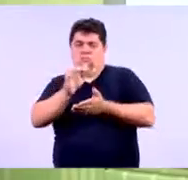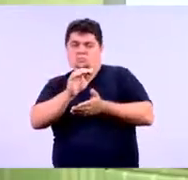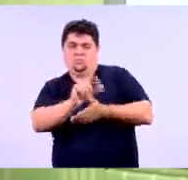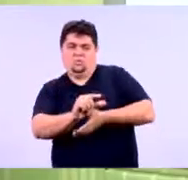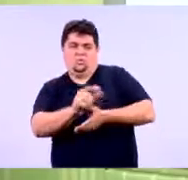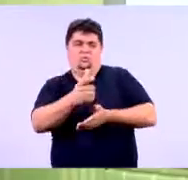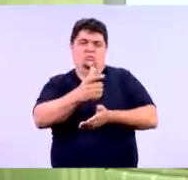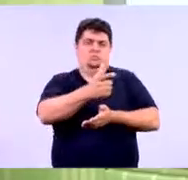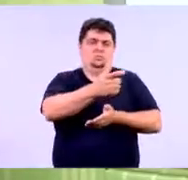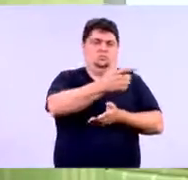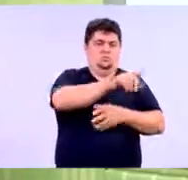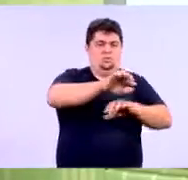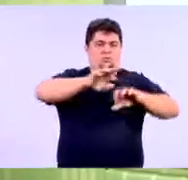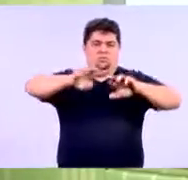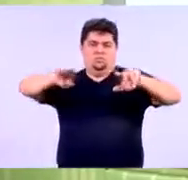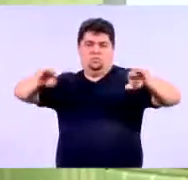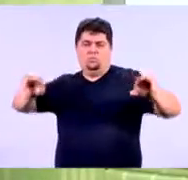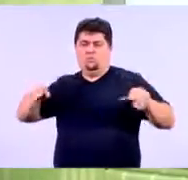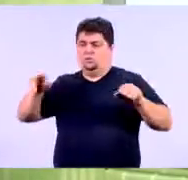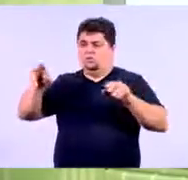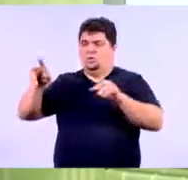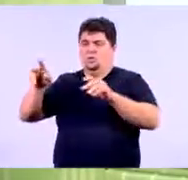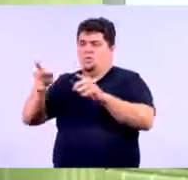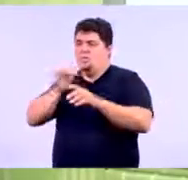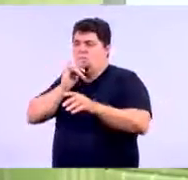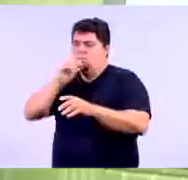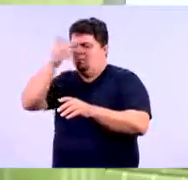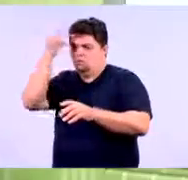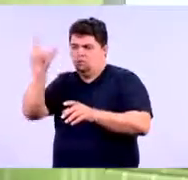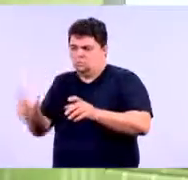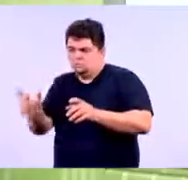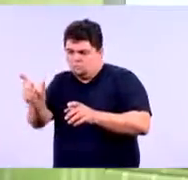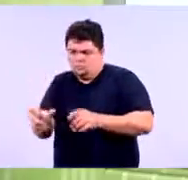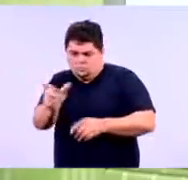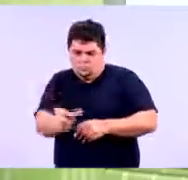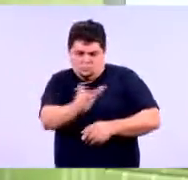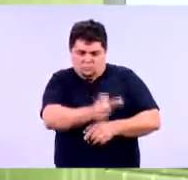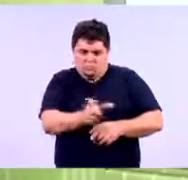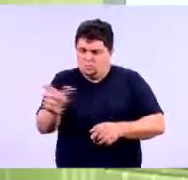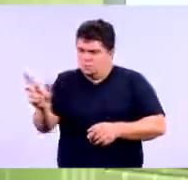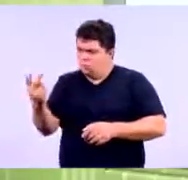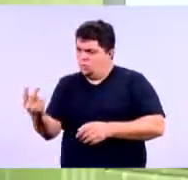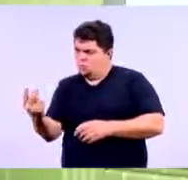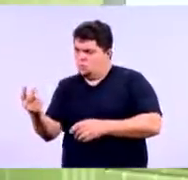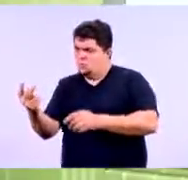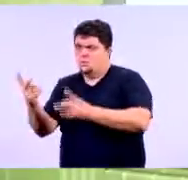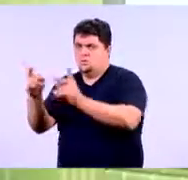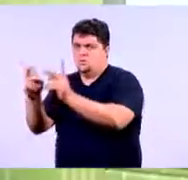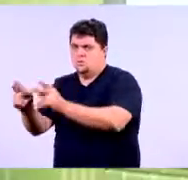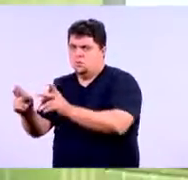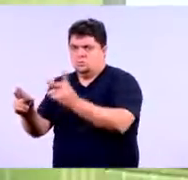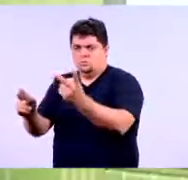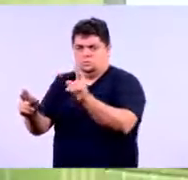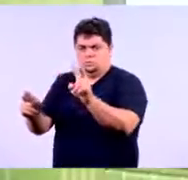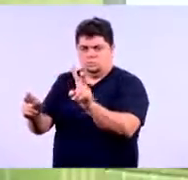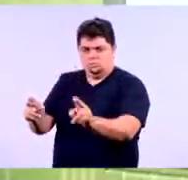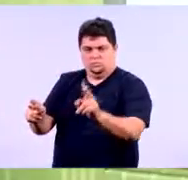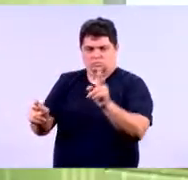forma tributiva igual a eles, e quem está abaixo ou acima dessa categoria, que sejam tratados nas suas